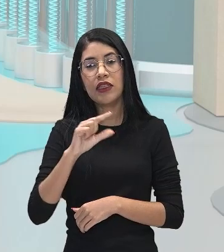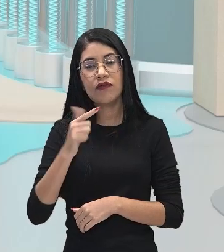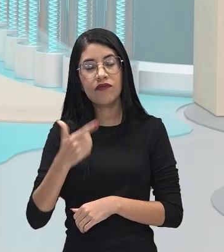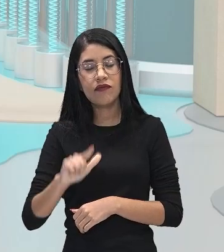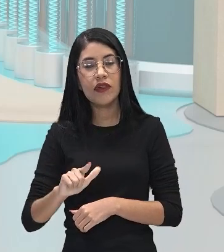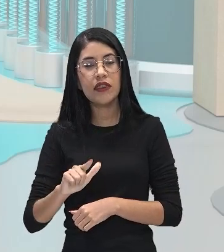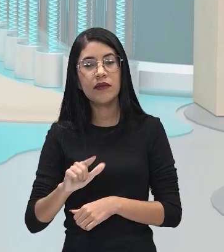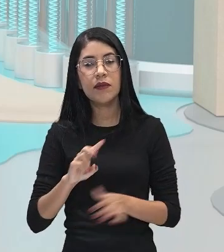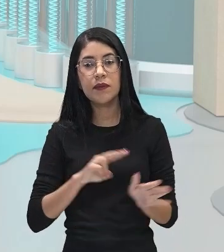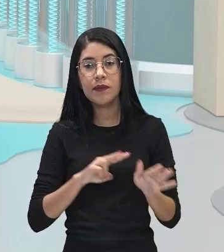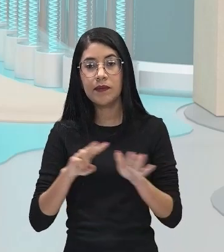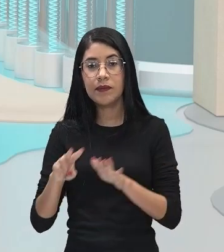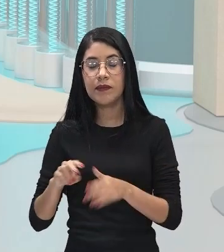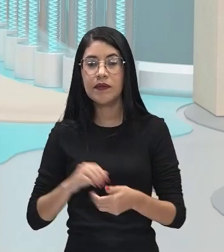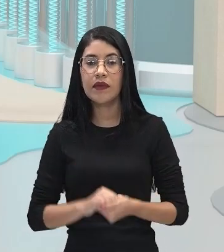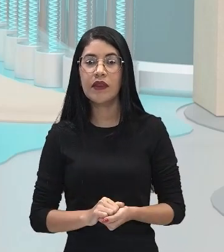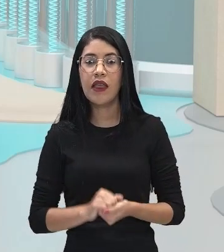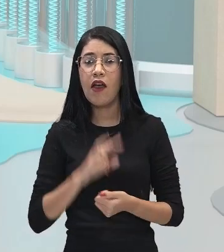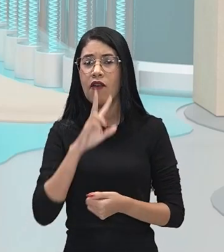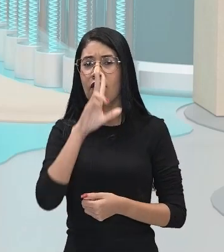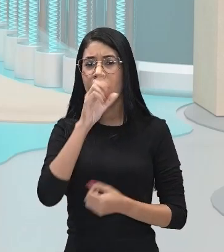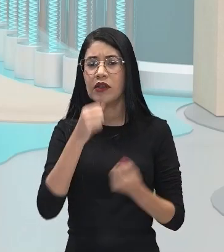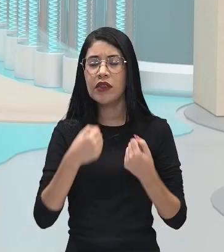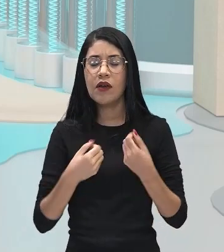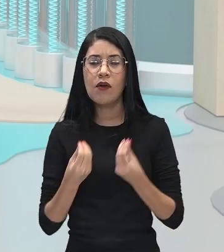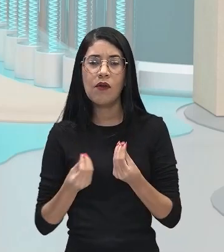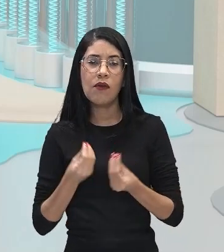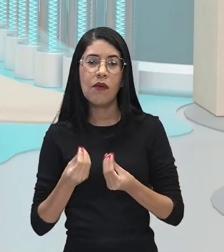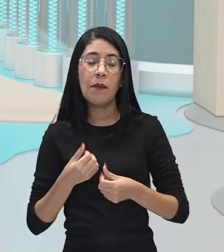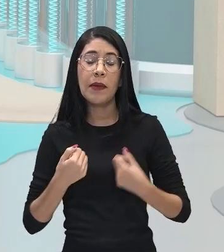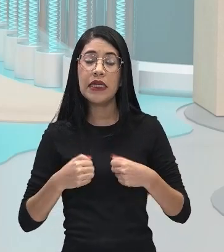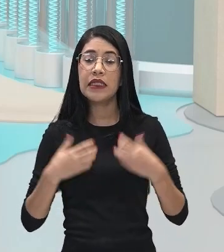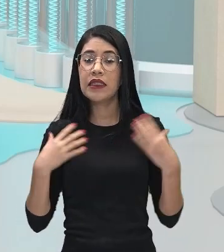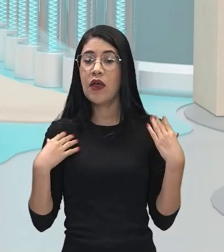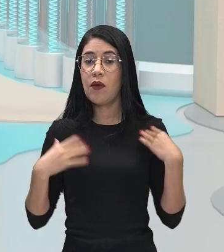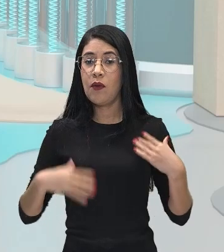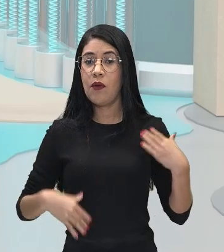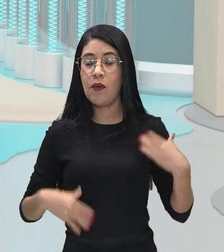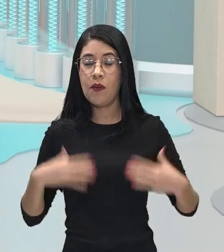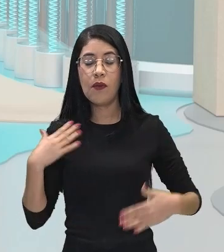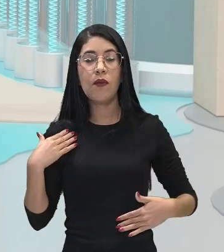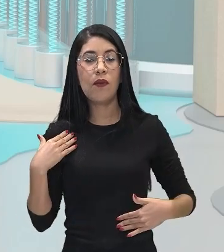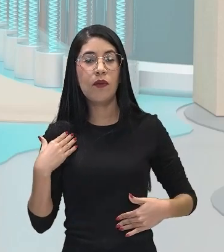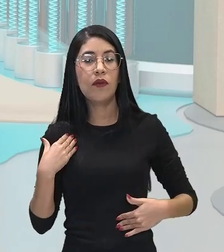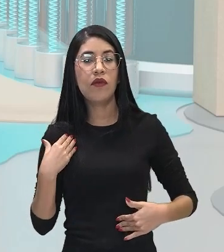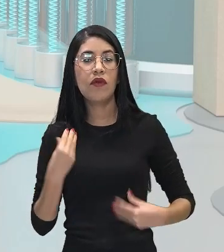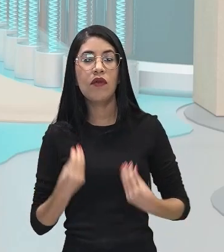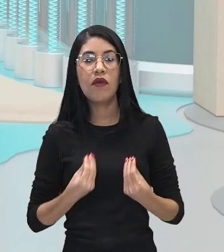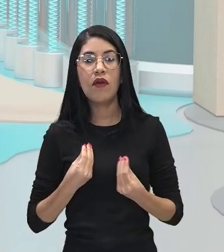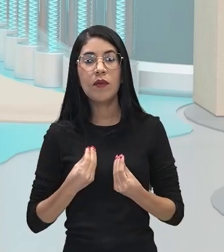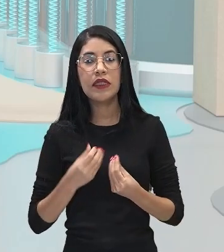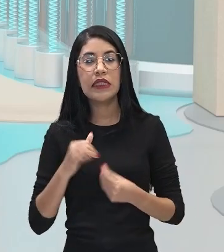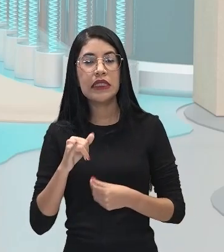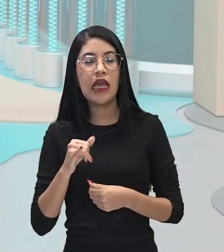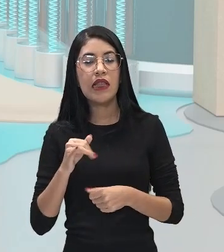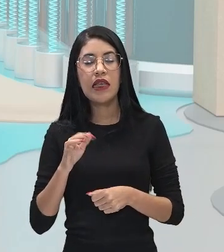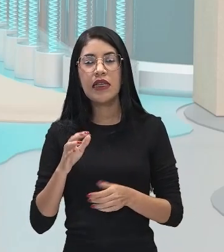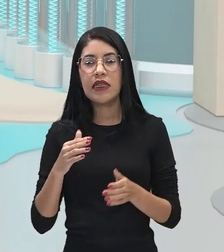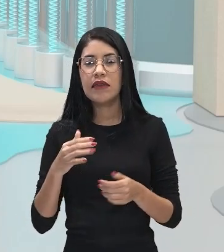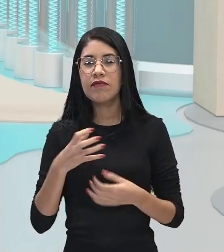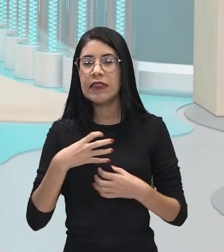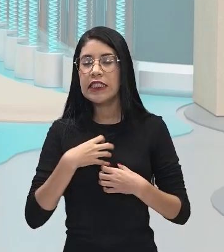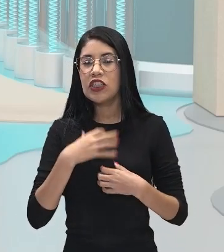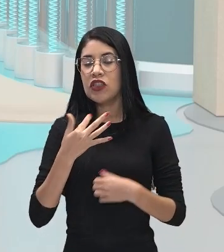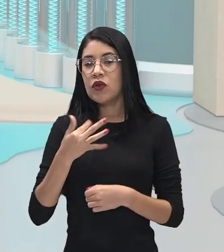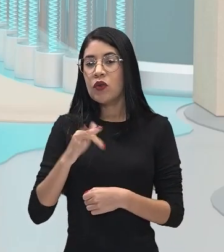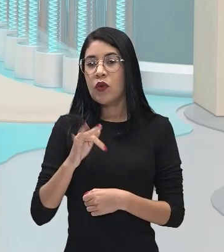A intensidade, você tem que mover, né, o seu corpo, o seu segmento, até o ponto de desconforto. Então, mais uma